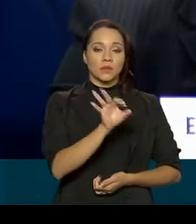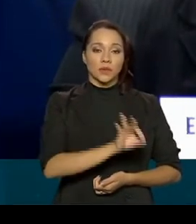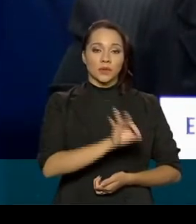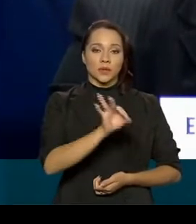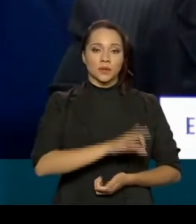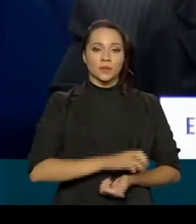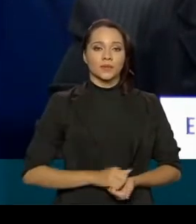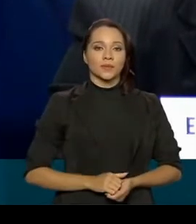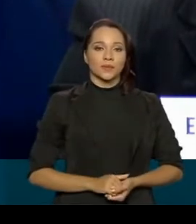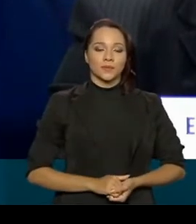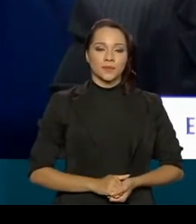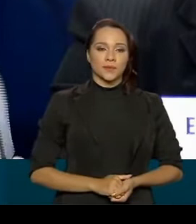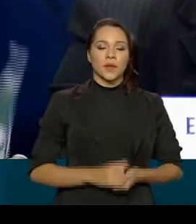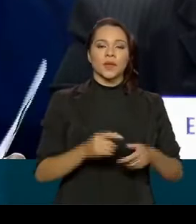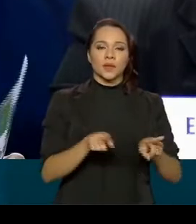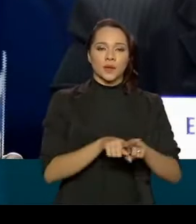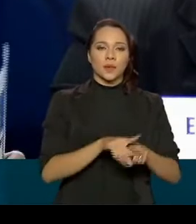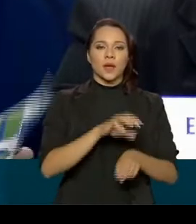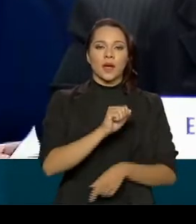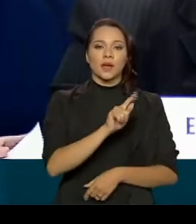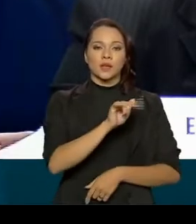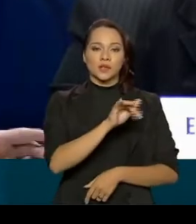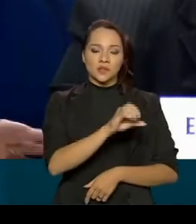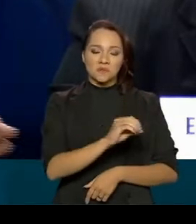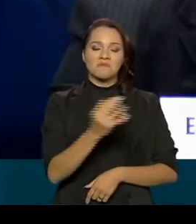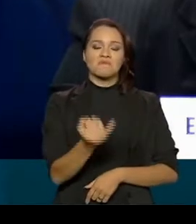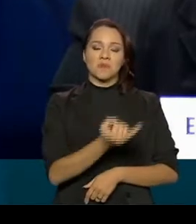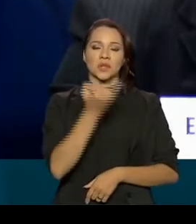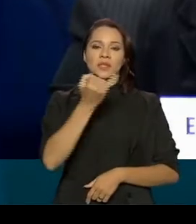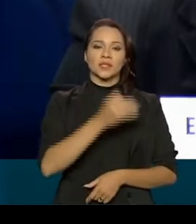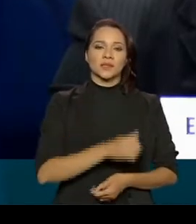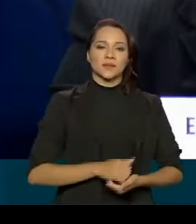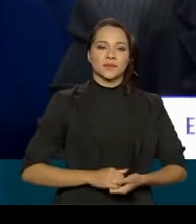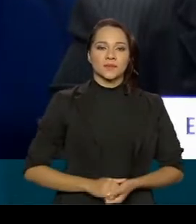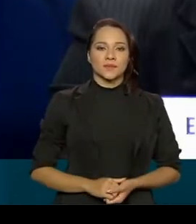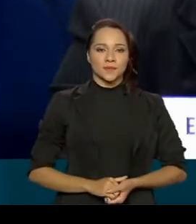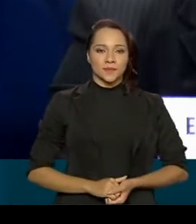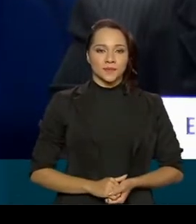267%. Também um ágio significativo.